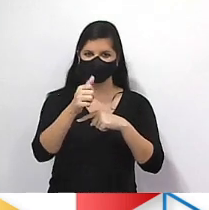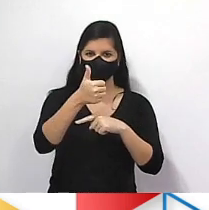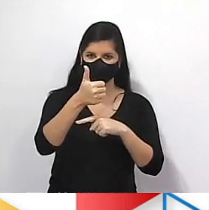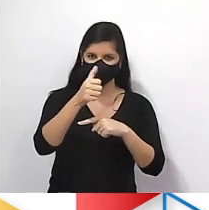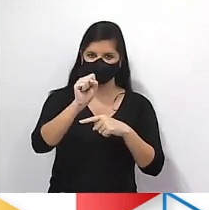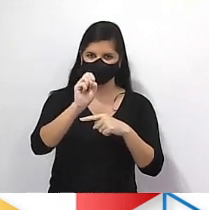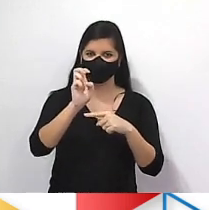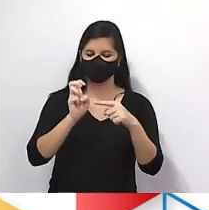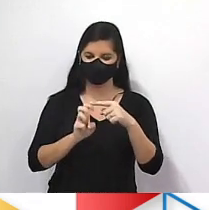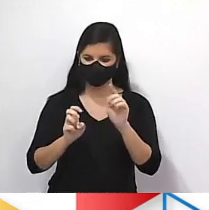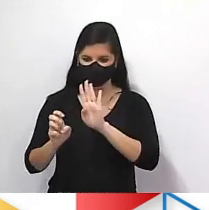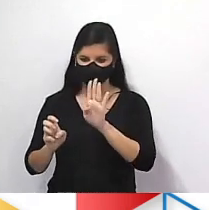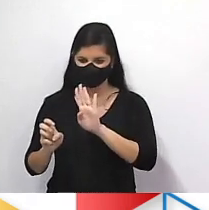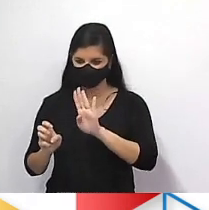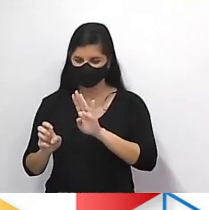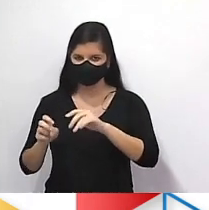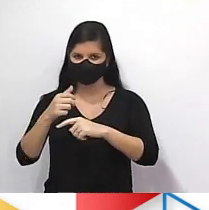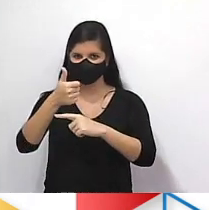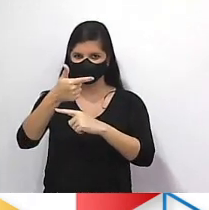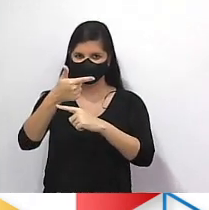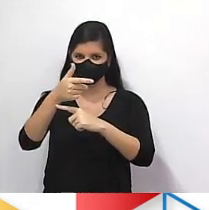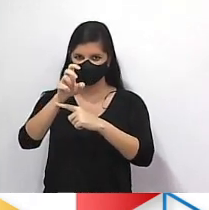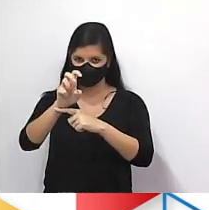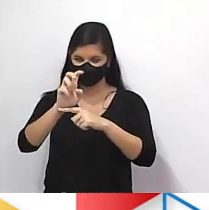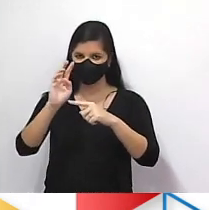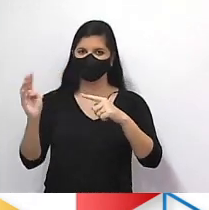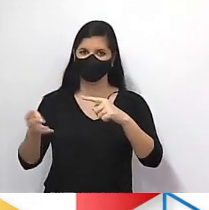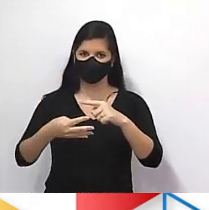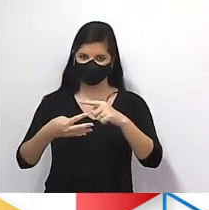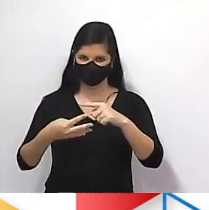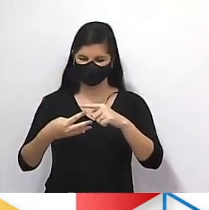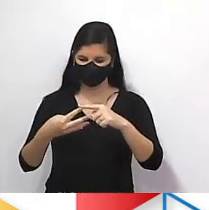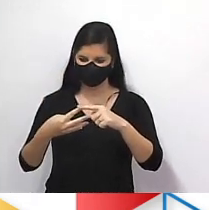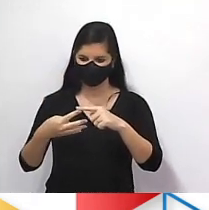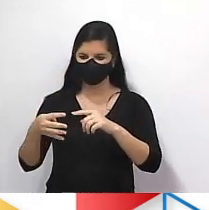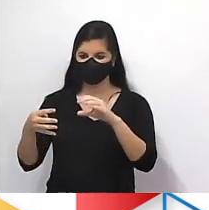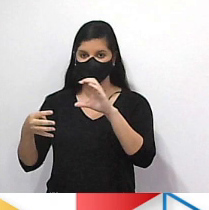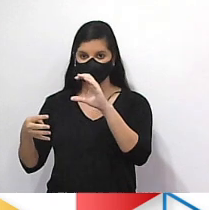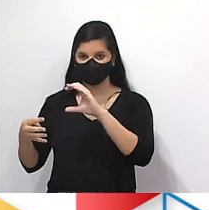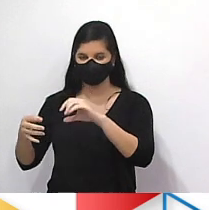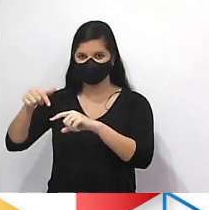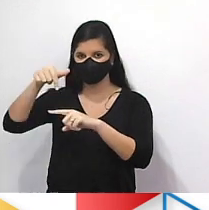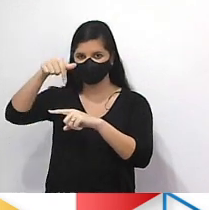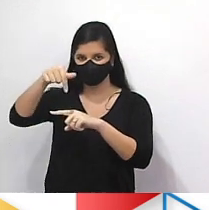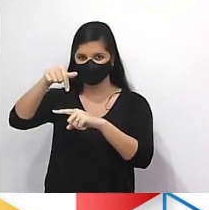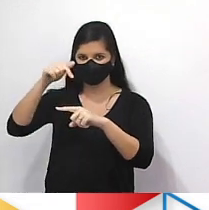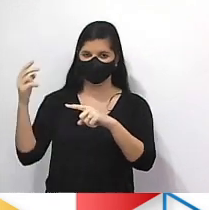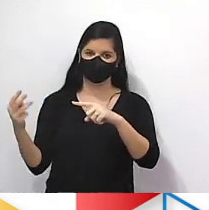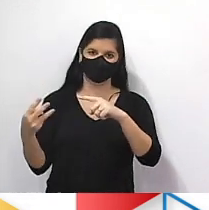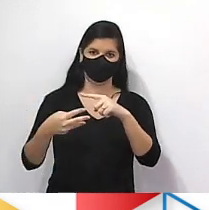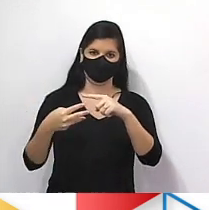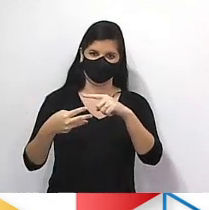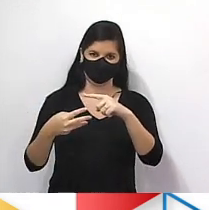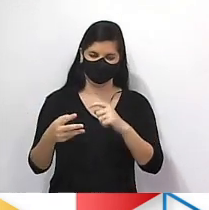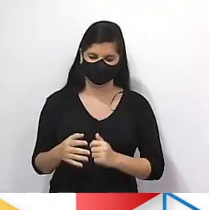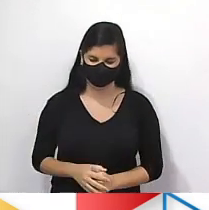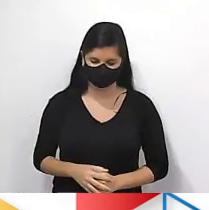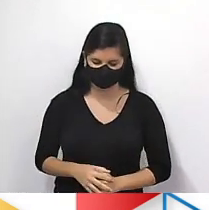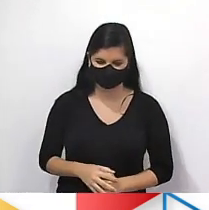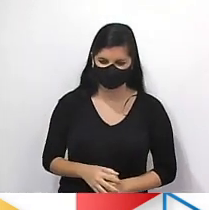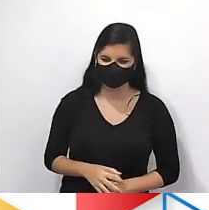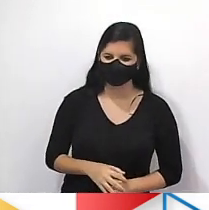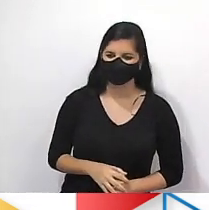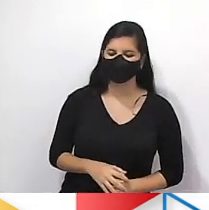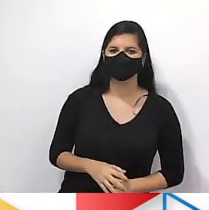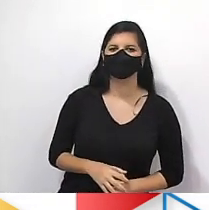5. 25 sobre 4 na letra B. E na letra C, 7 terços.